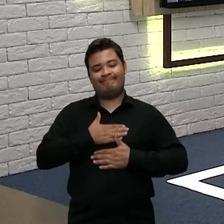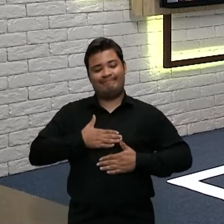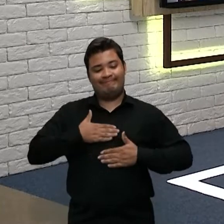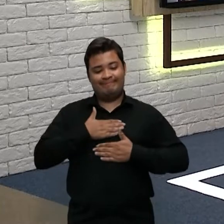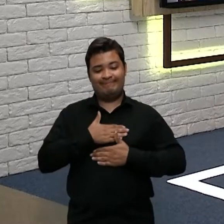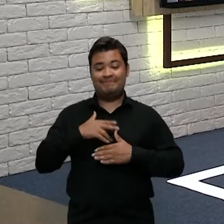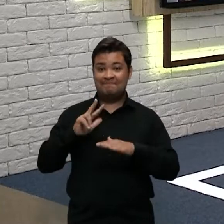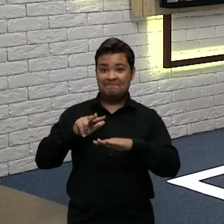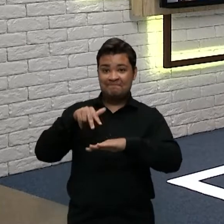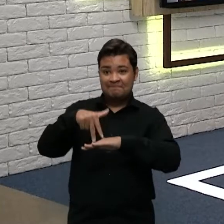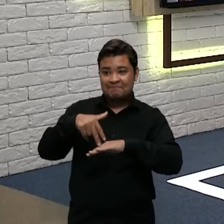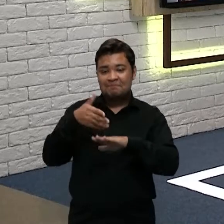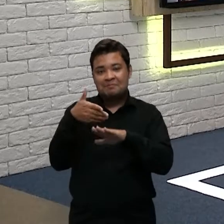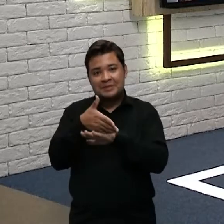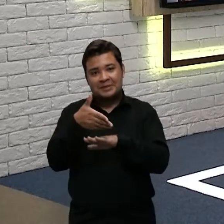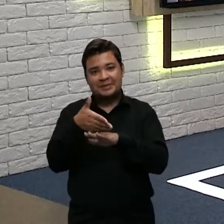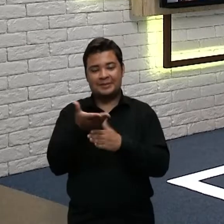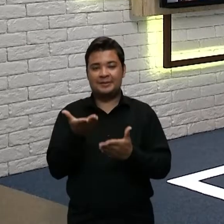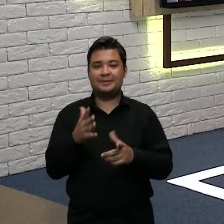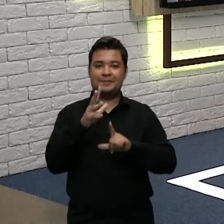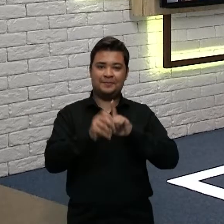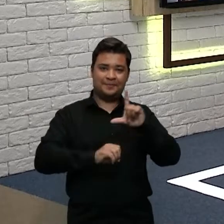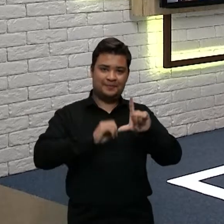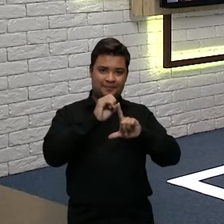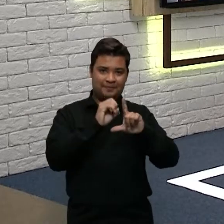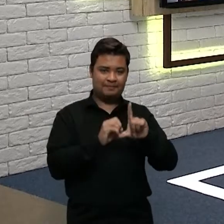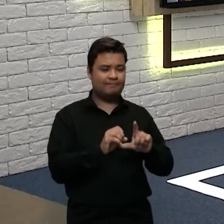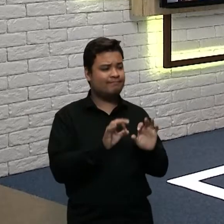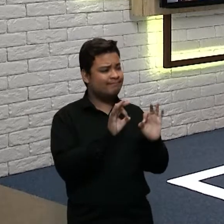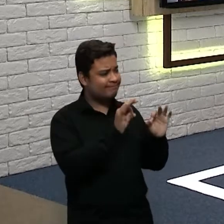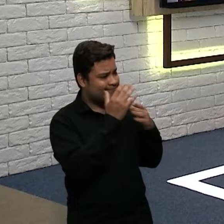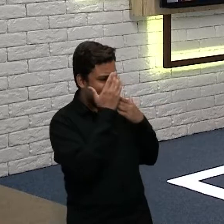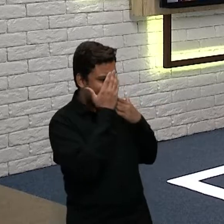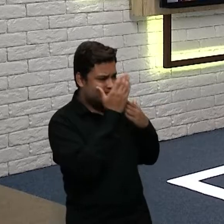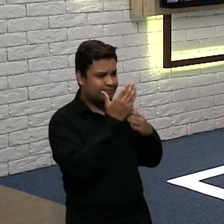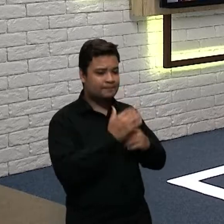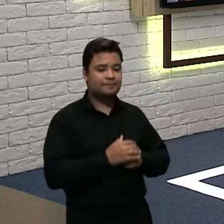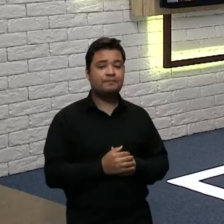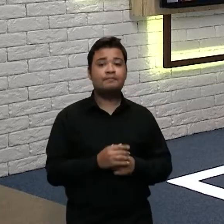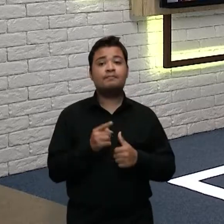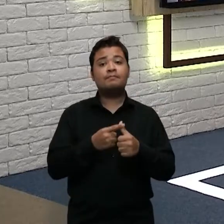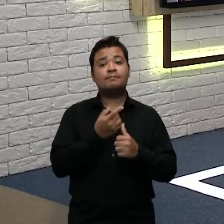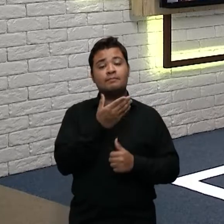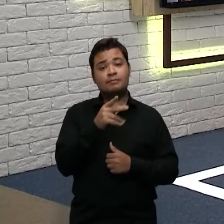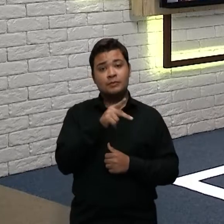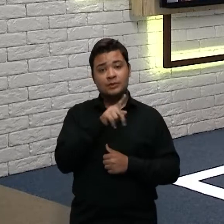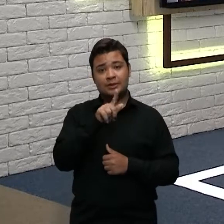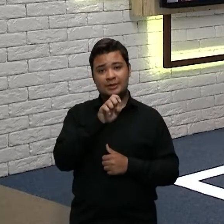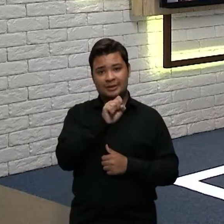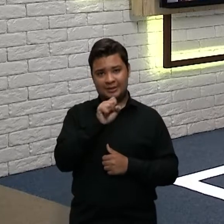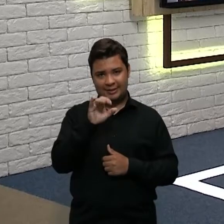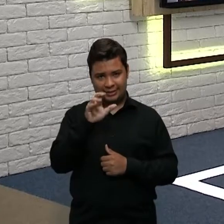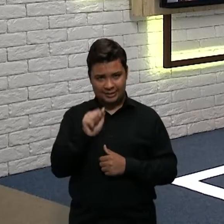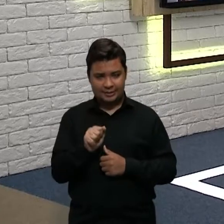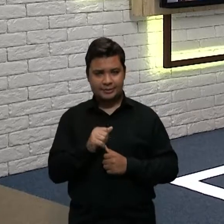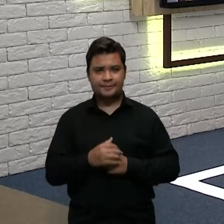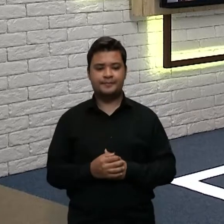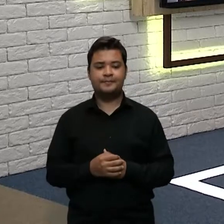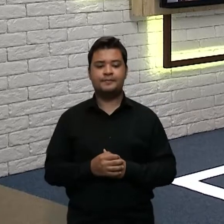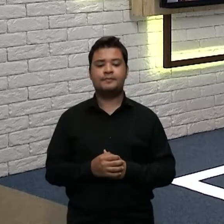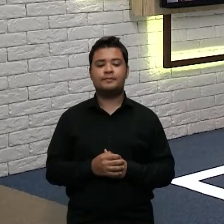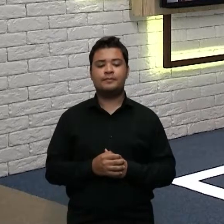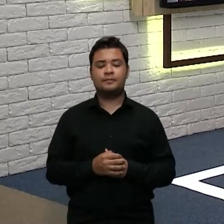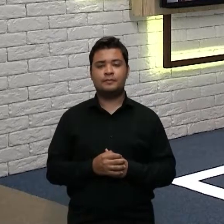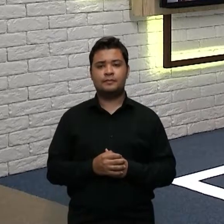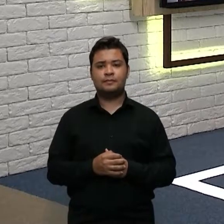UFG. Perfeito, muito obrigado também. Eu começo por você, professora Jéssica. Como que é